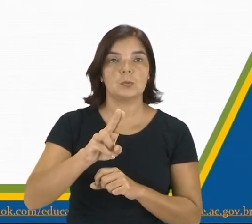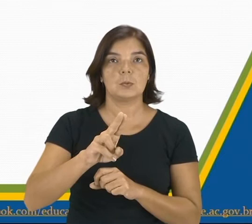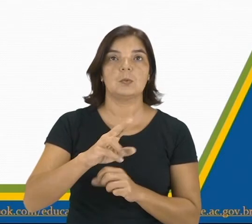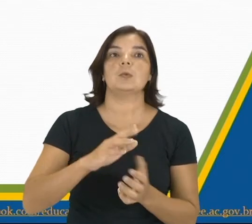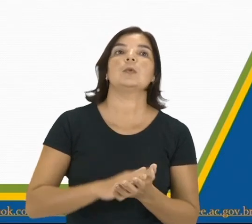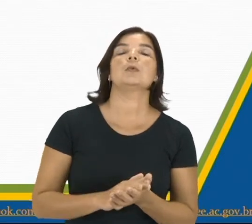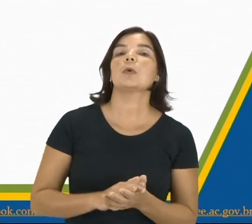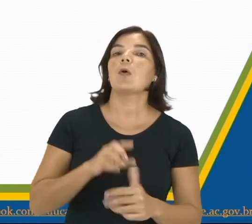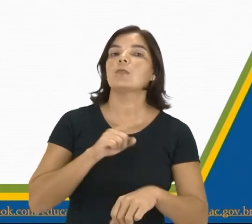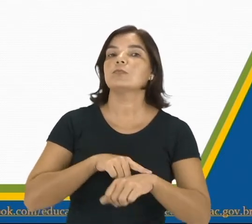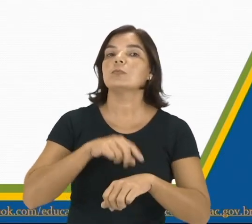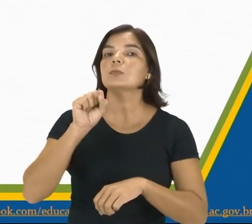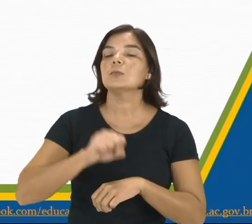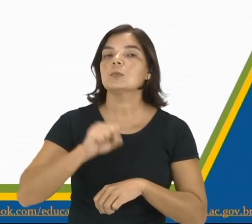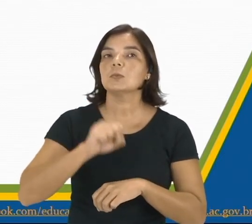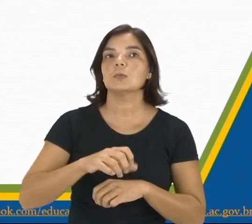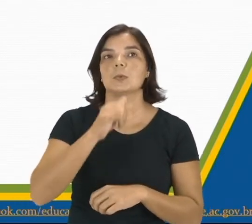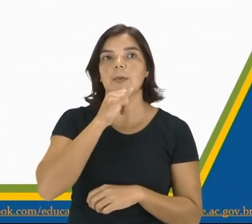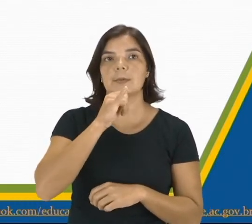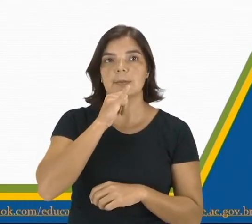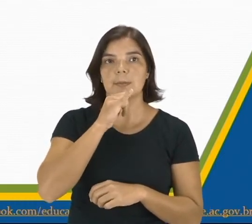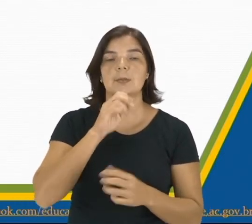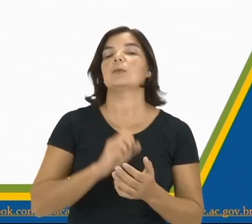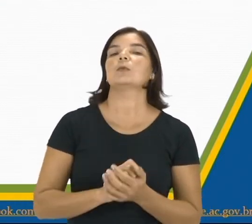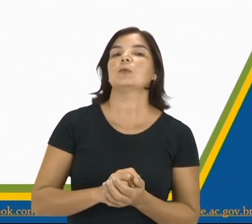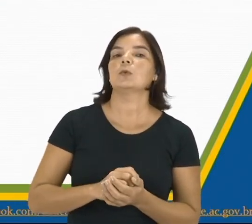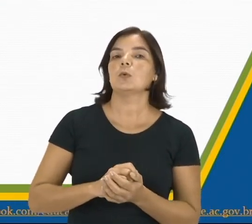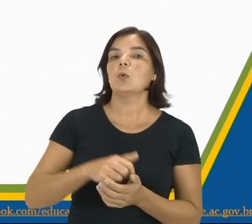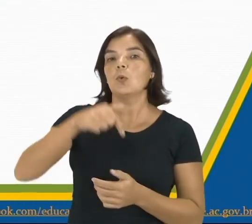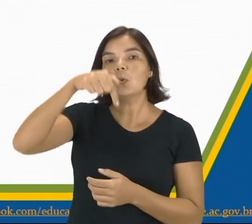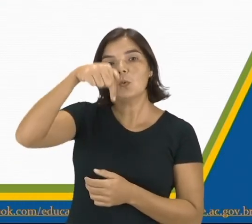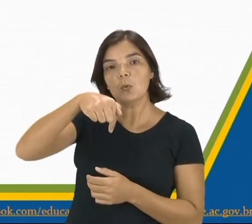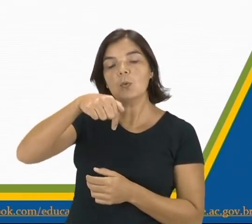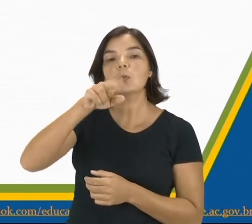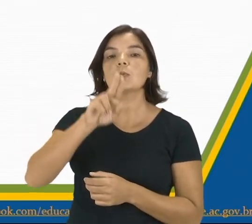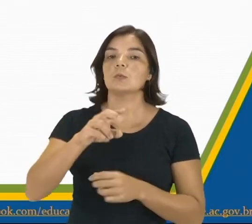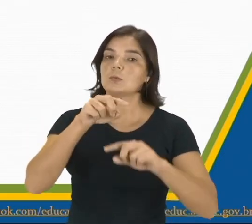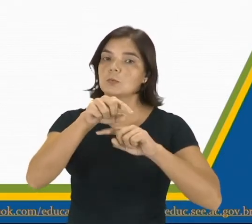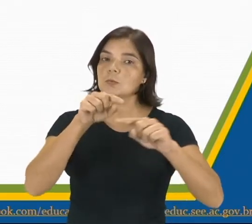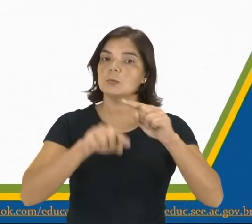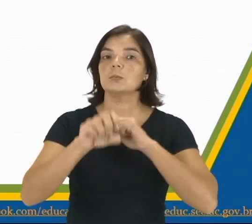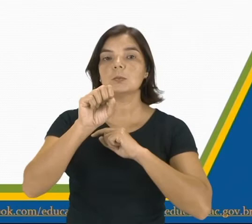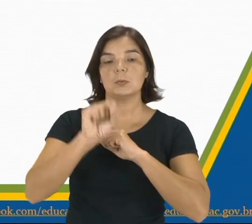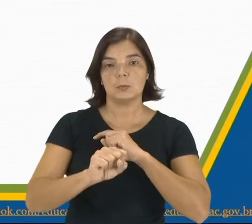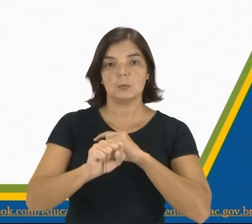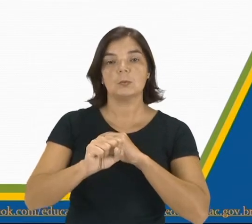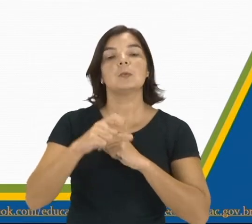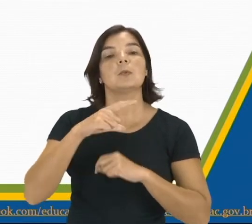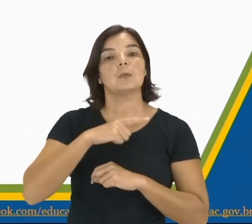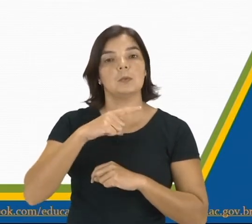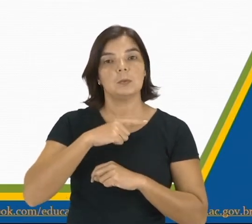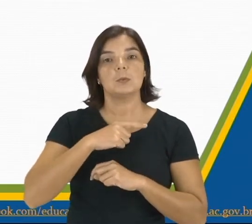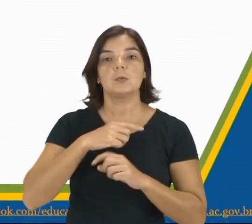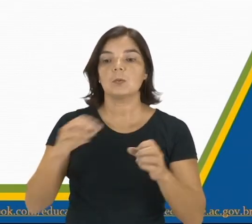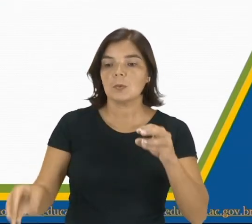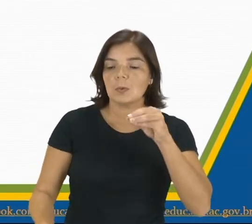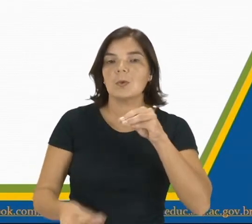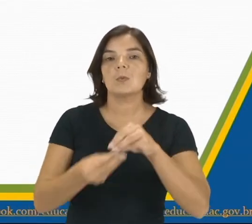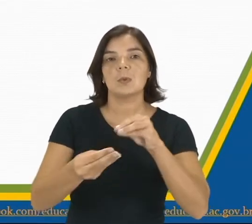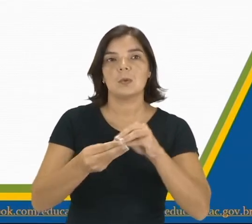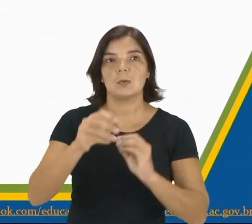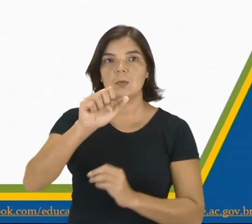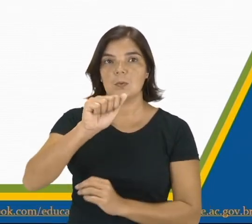segundos. Coulomb dividido para segundo, nós vamos ter a unidade que nós vamos usar para a corrente elétrica, que